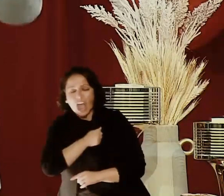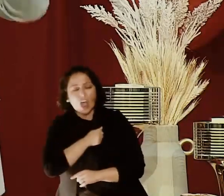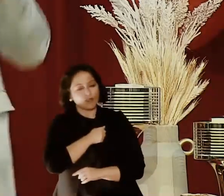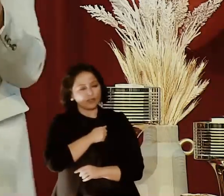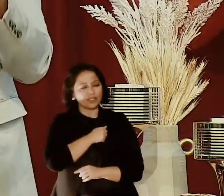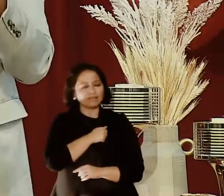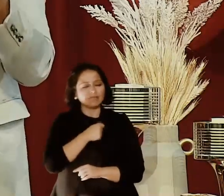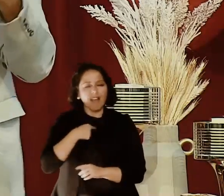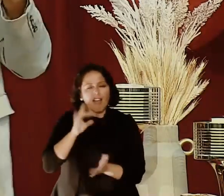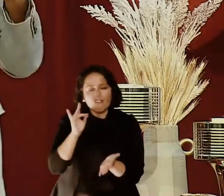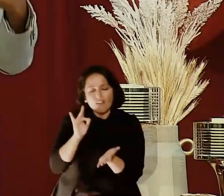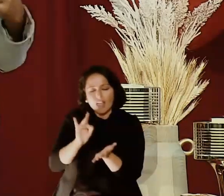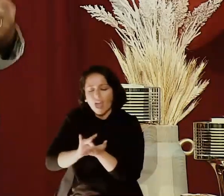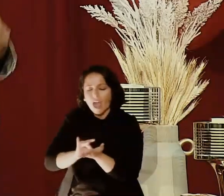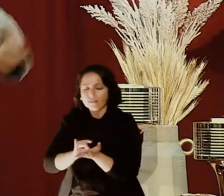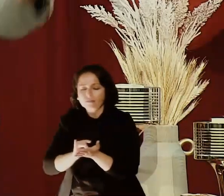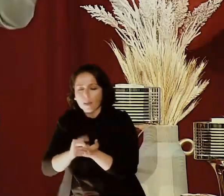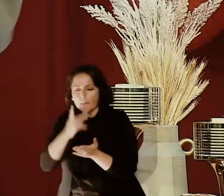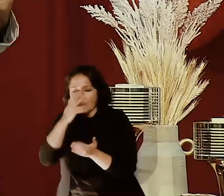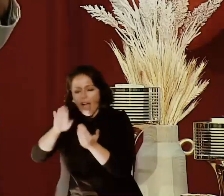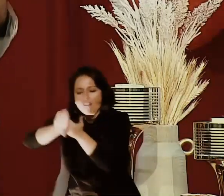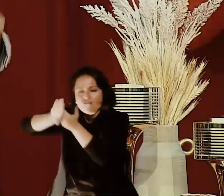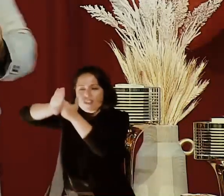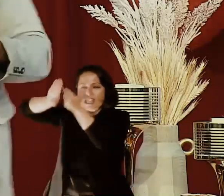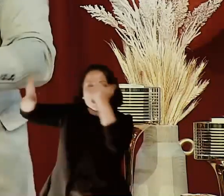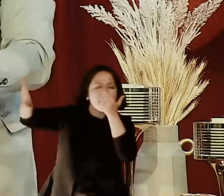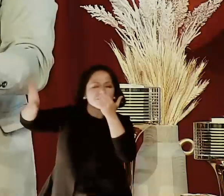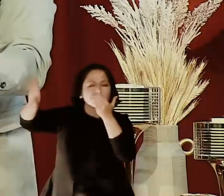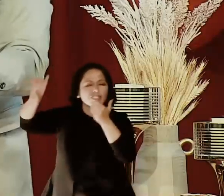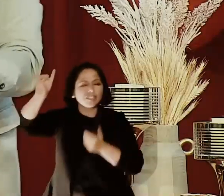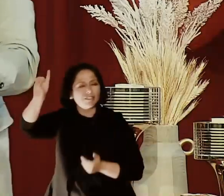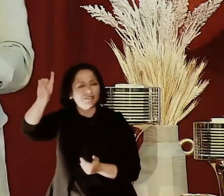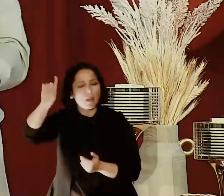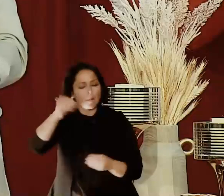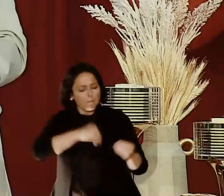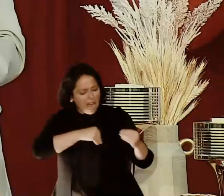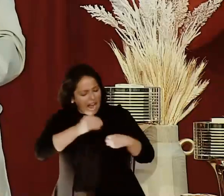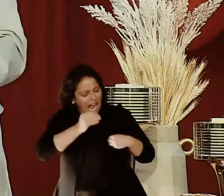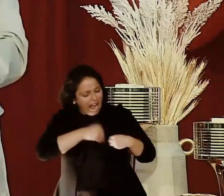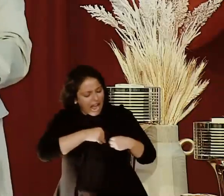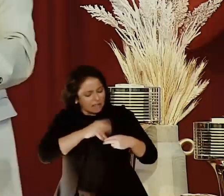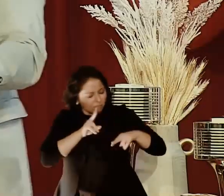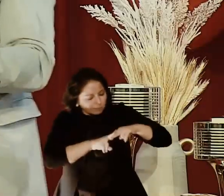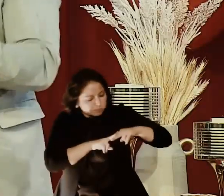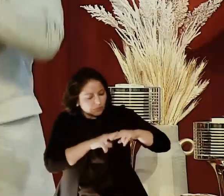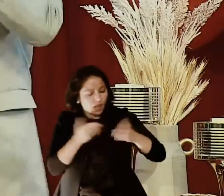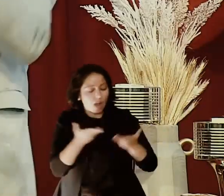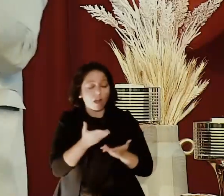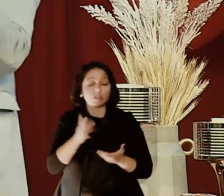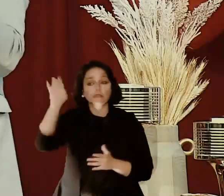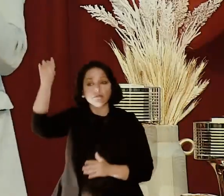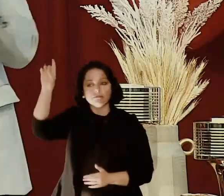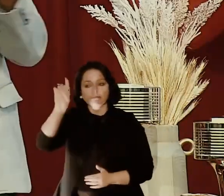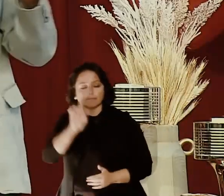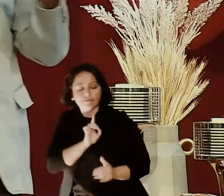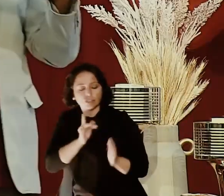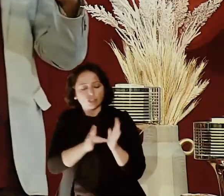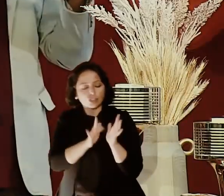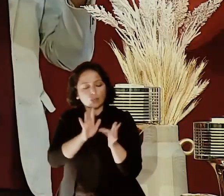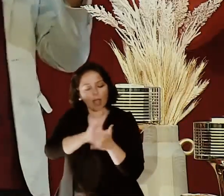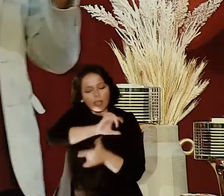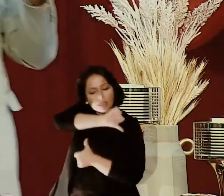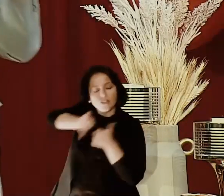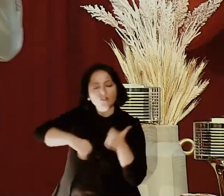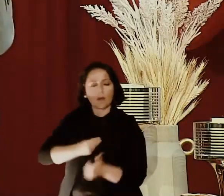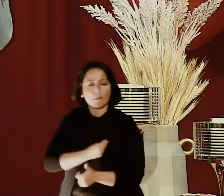nossa alienação de Deus, do nosso afastamento de Deus, das nossas trevas. Então, o que eu posso destacar é que a Bíblia,